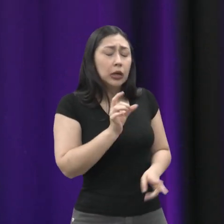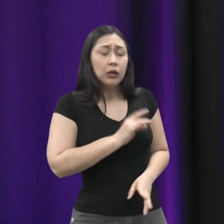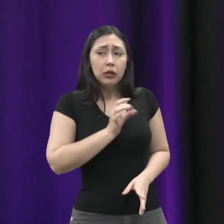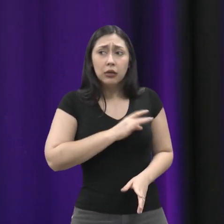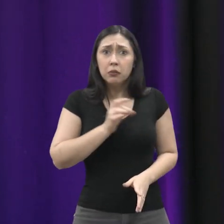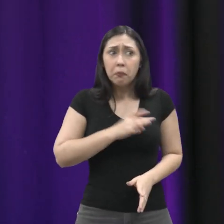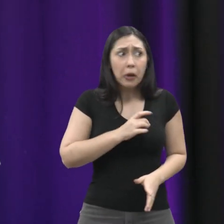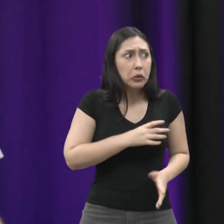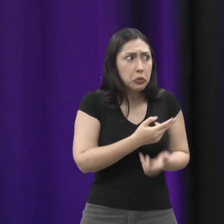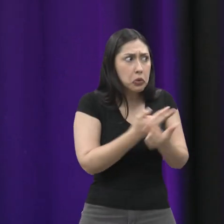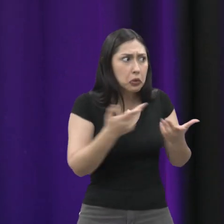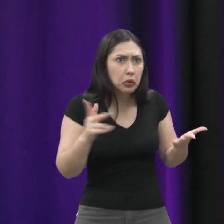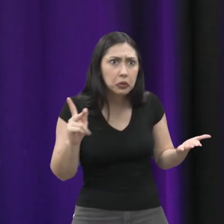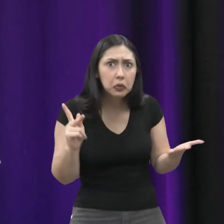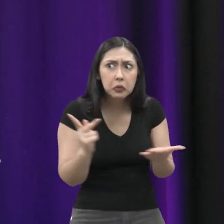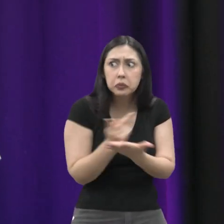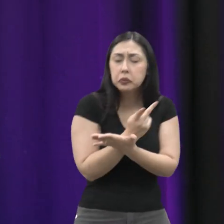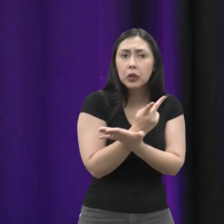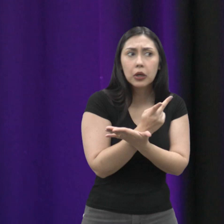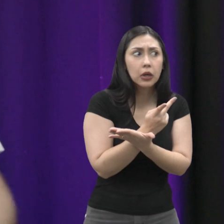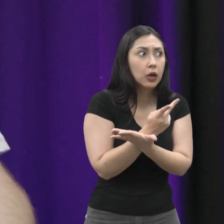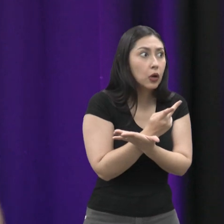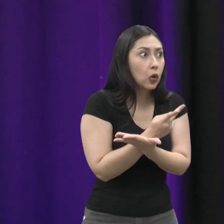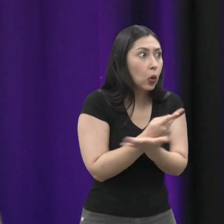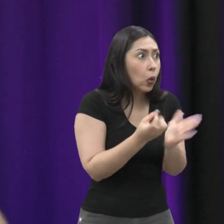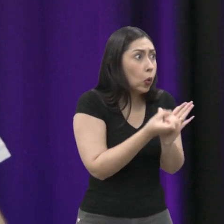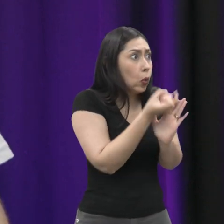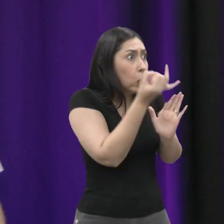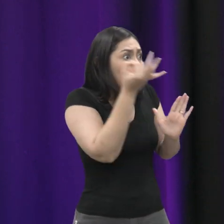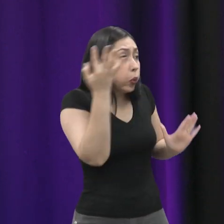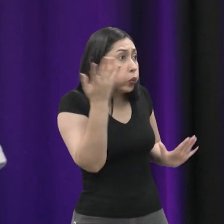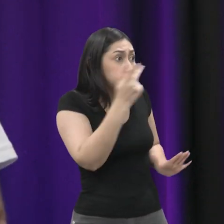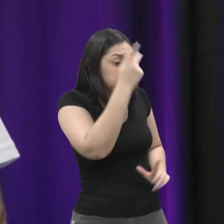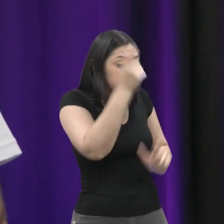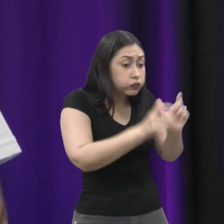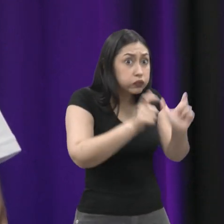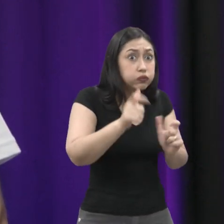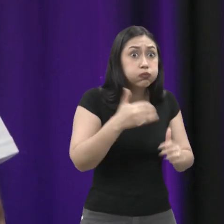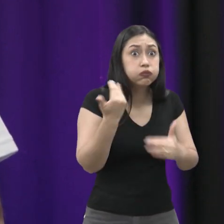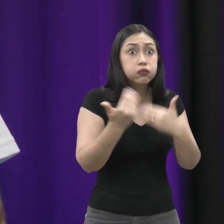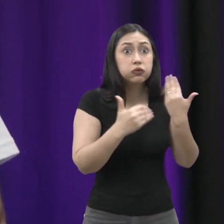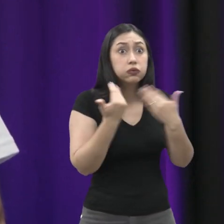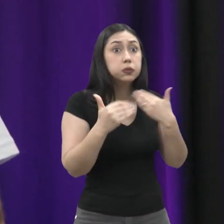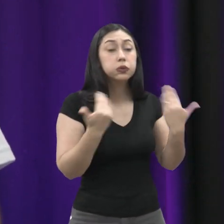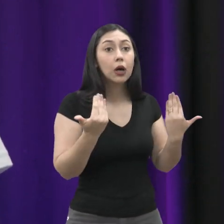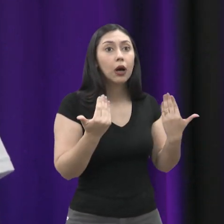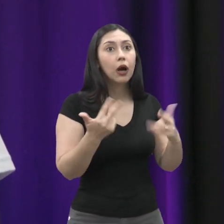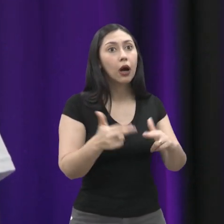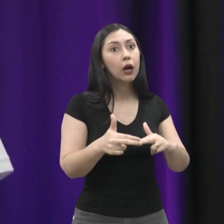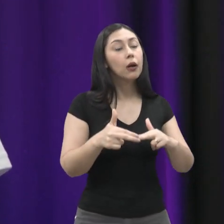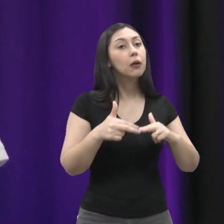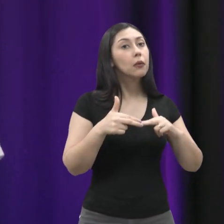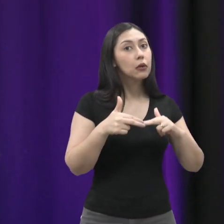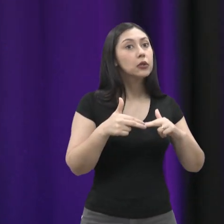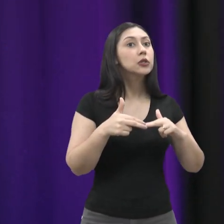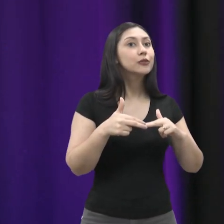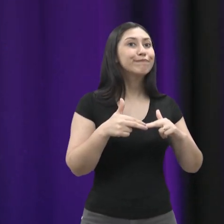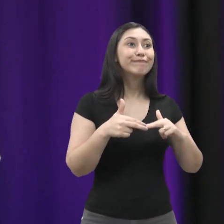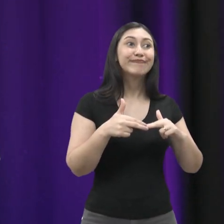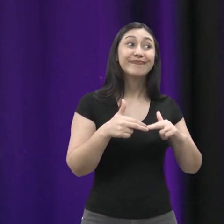do que estava acontecendo, de quanta morte mais poderia acontecer, e isso criou